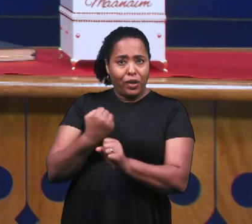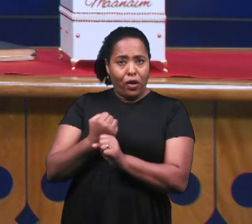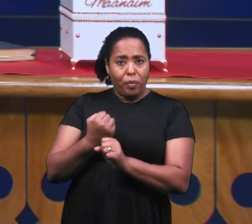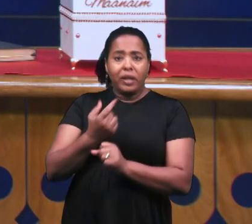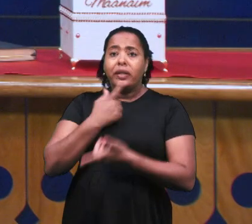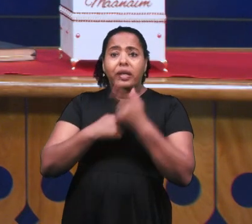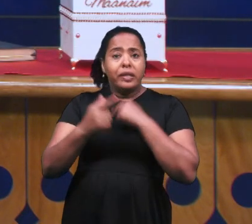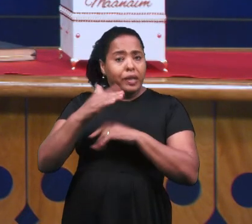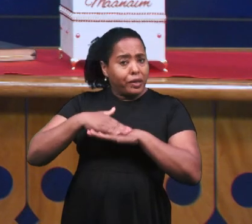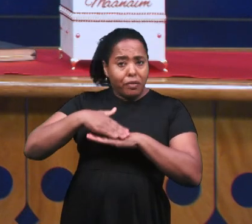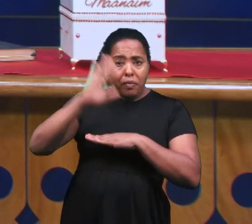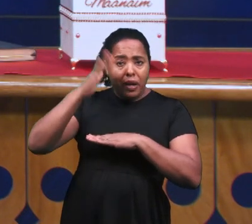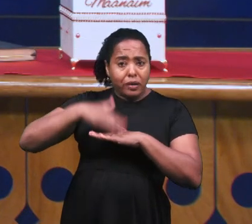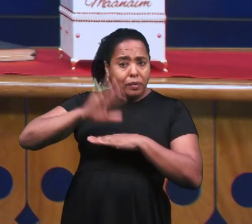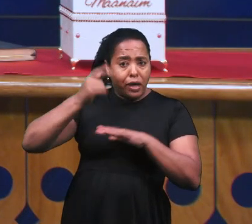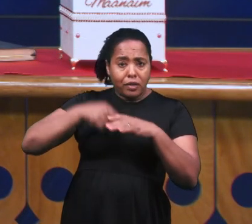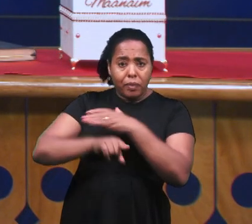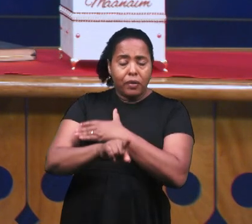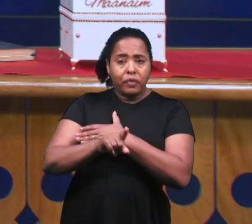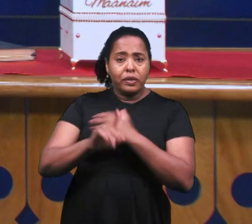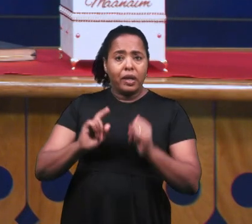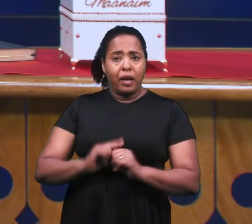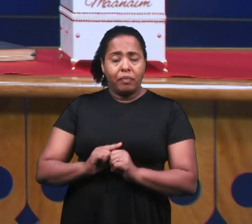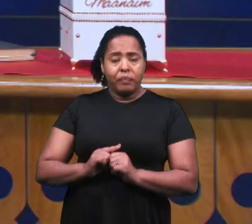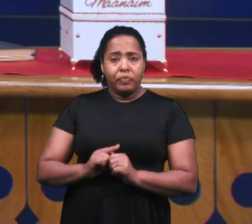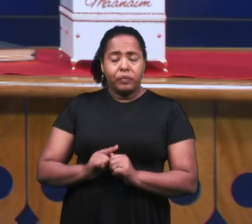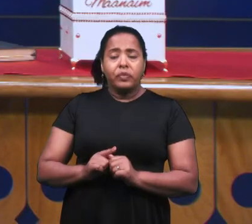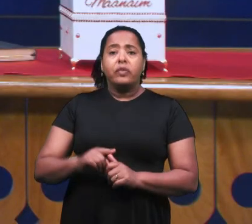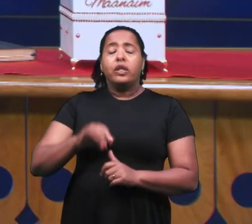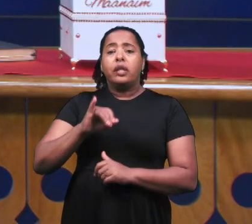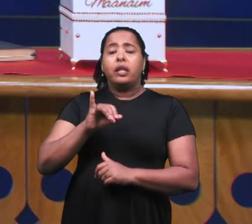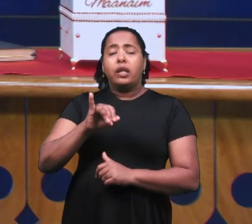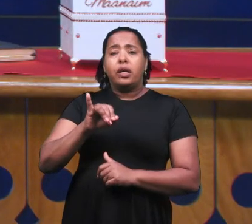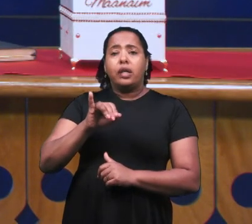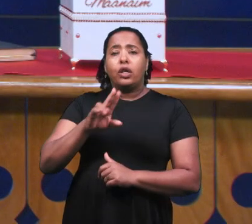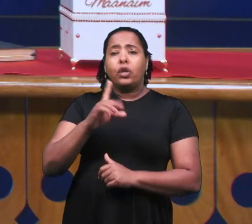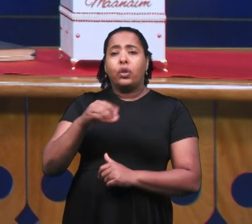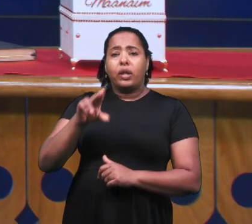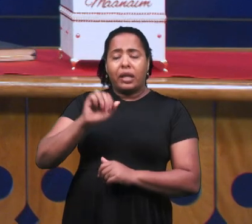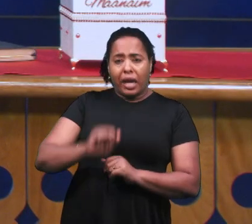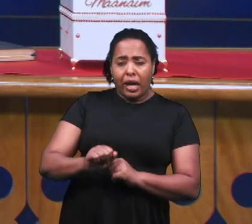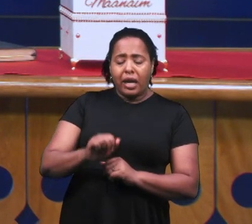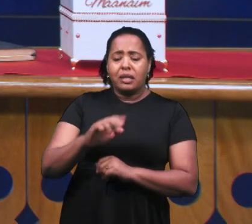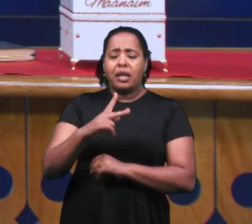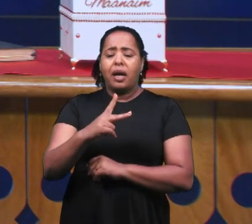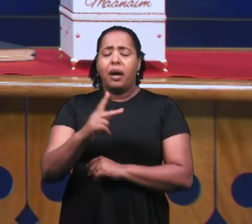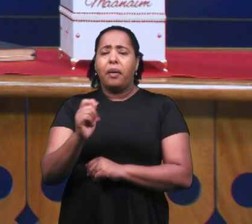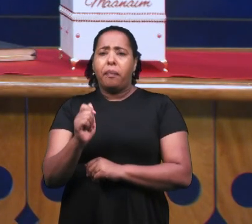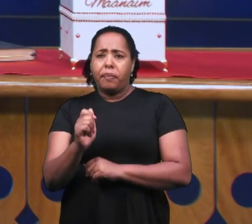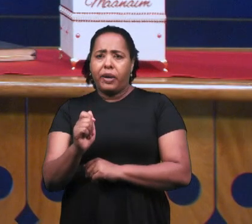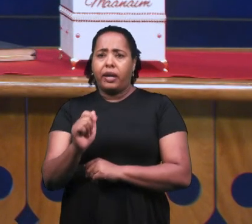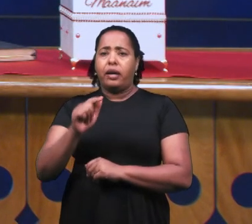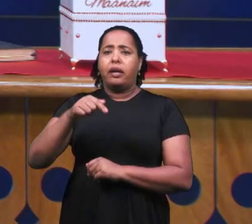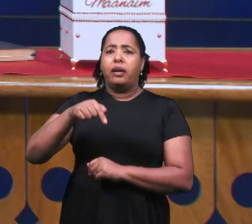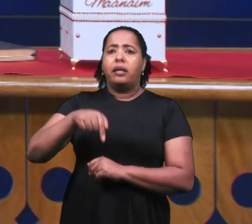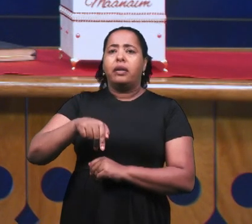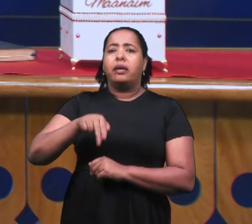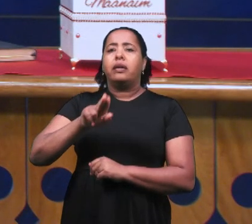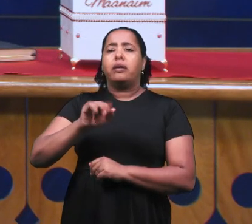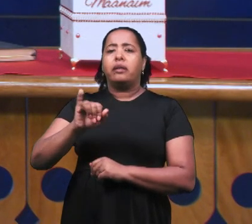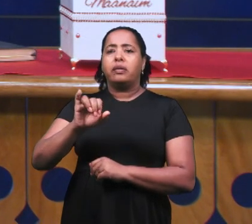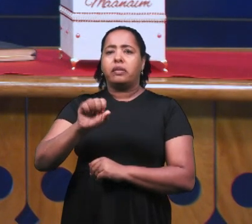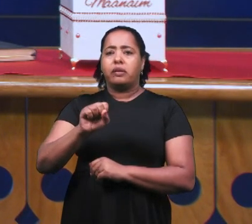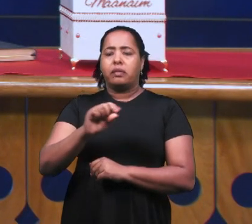mais. Então aí são os irmãos da Indonésia, Paquistão. Os irmãos, você falar em